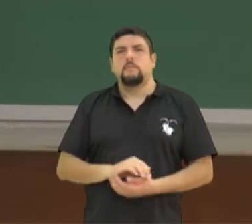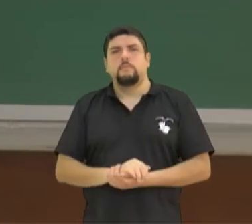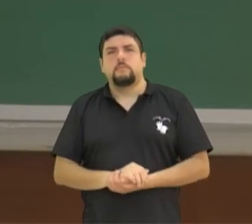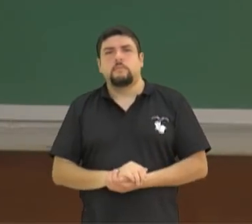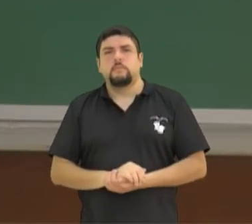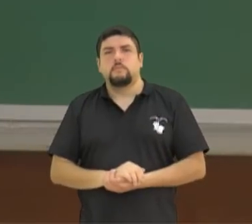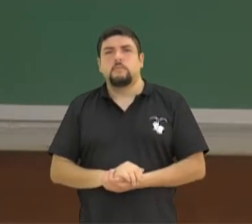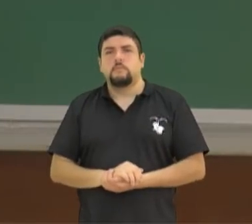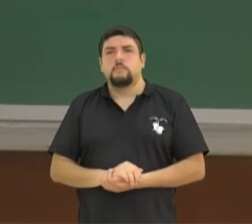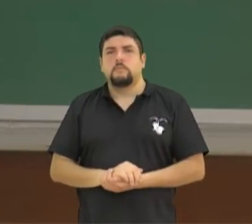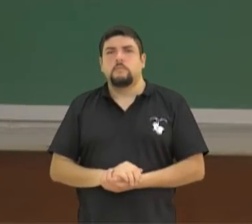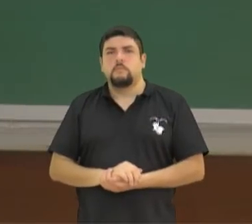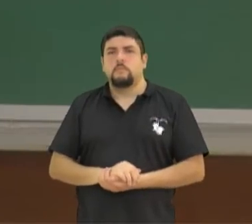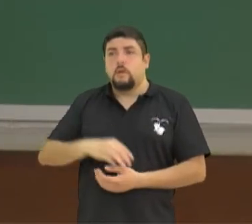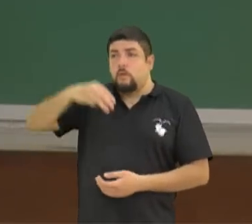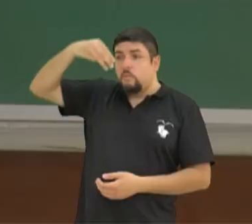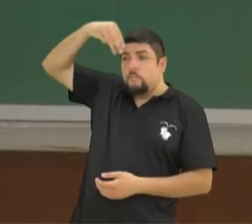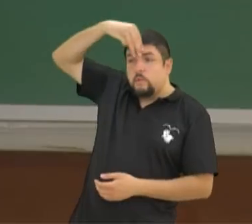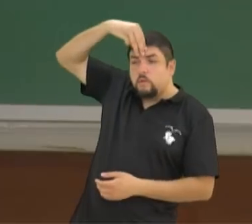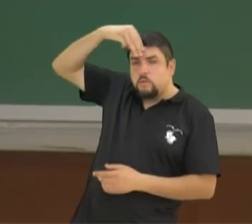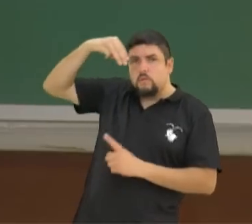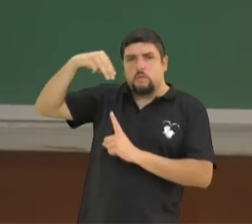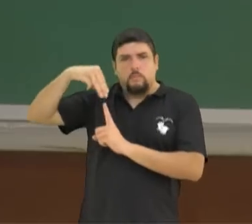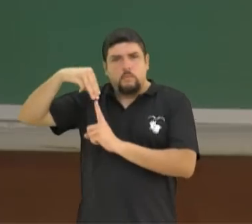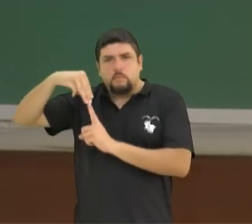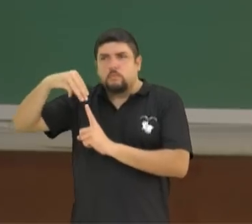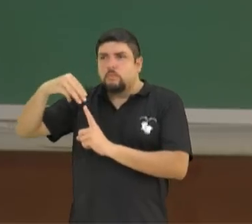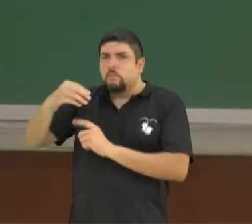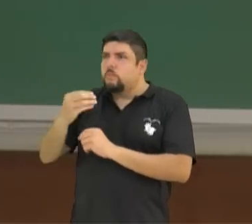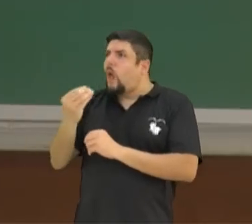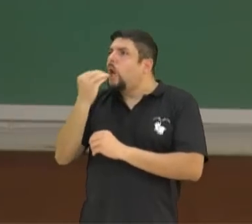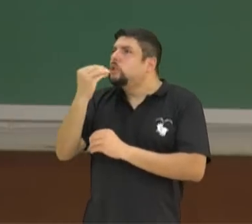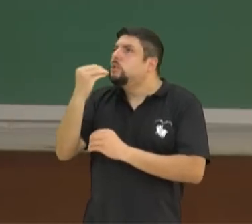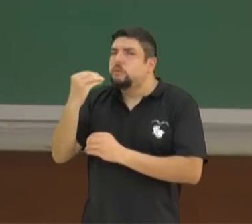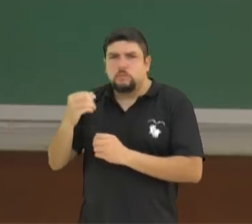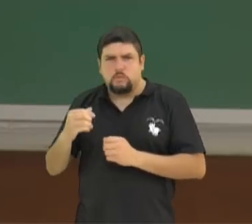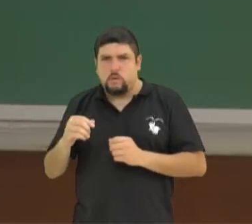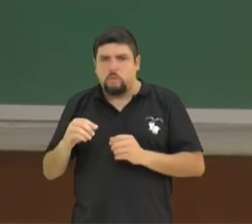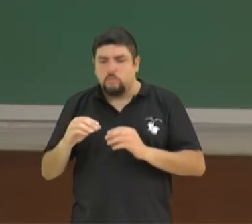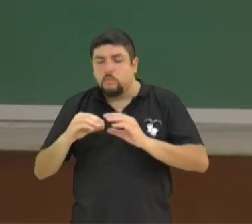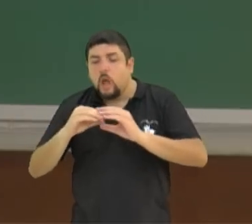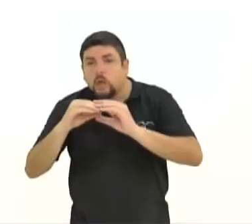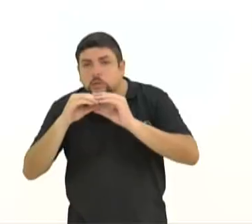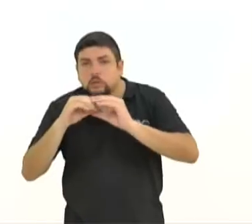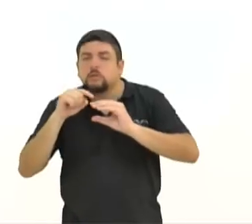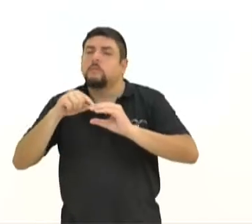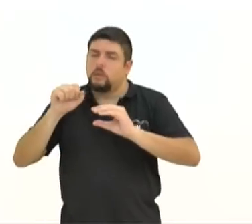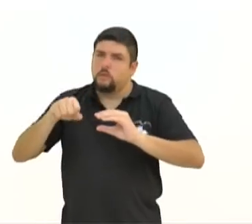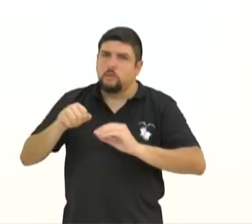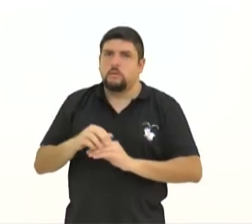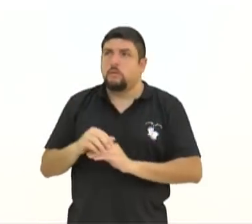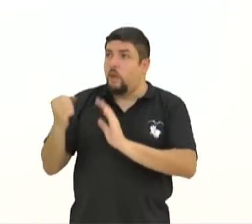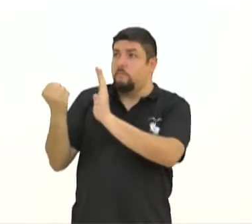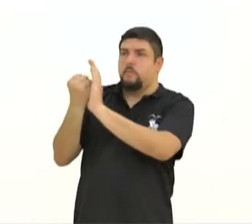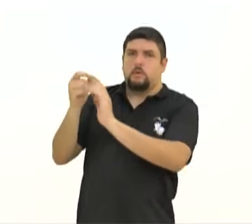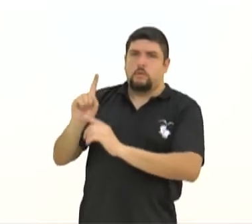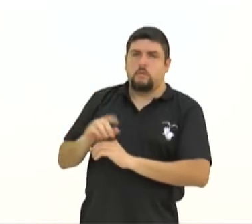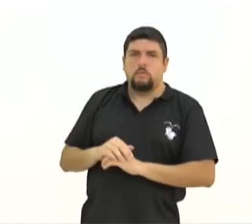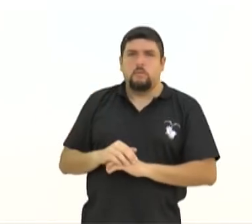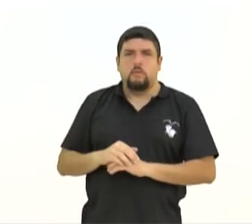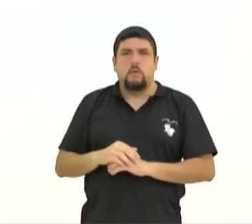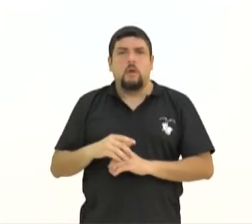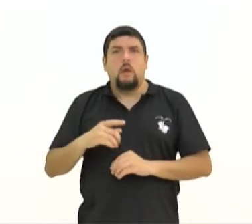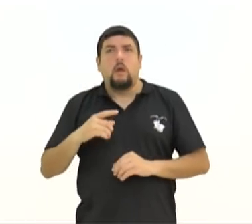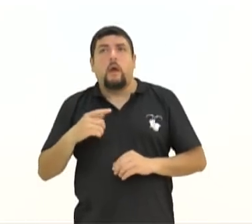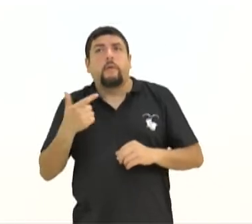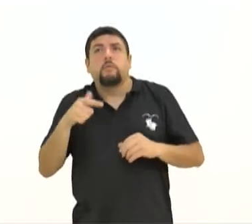um McDonald's? Não, vamos comer um lanche, né? A gente não come fabricante, né, ali. E não tinha um teto para abrigá-lo, também a gente tem a parte pelo